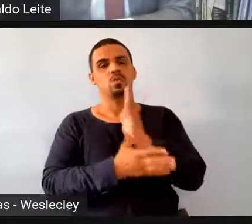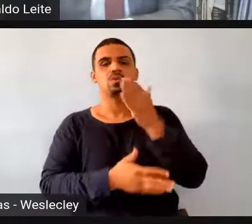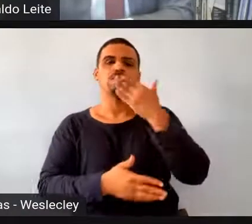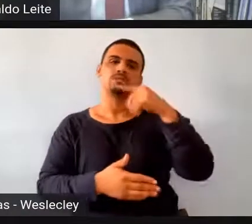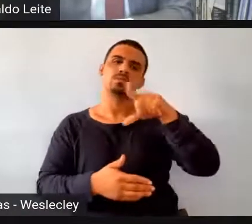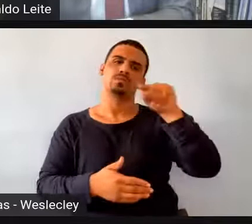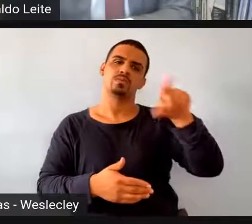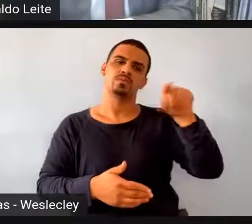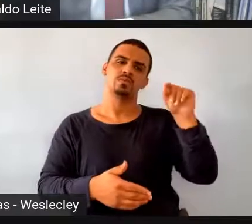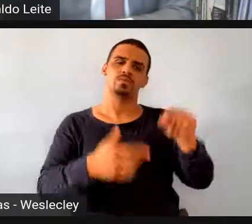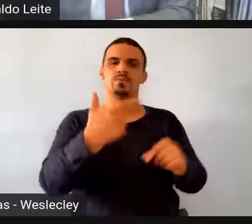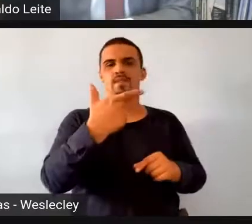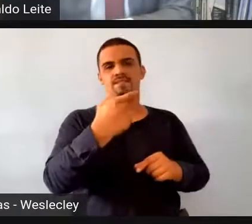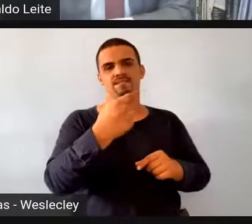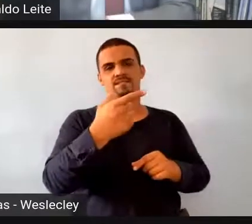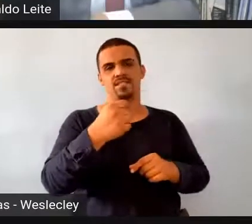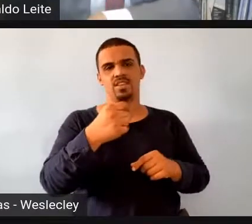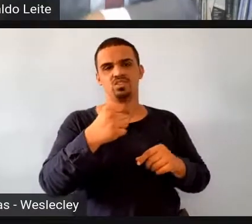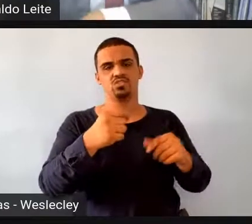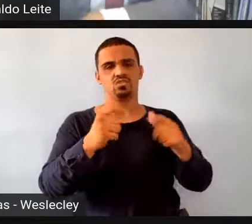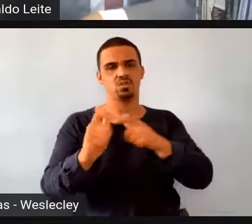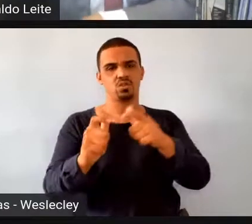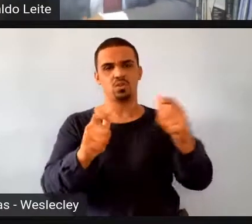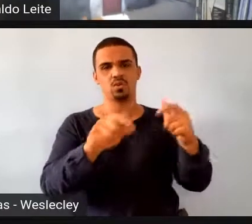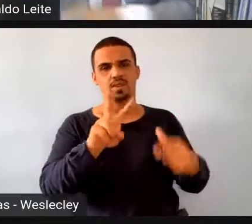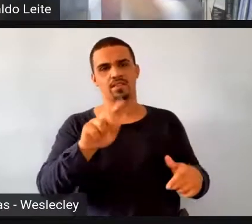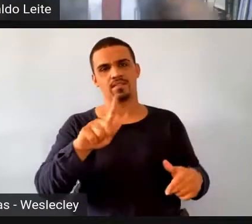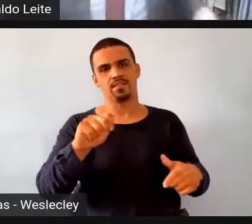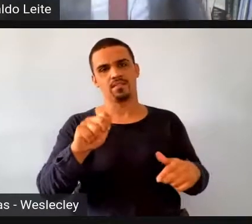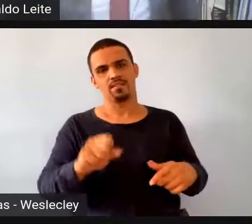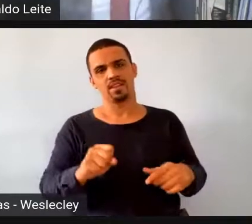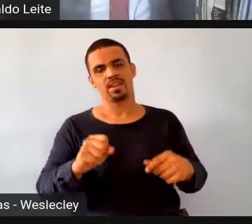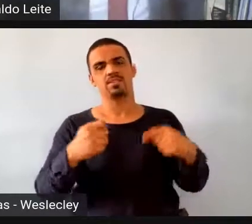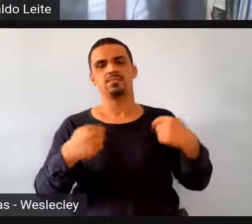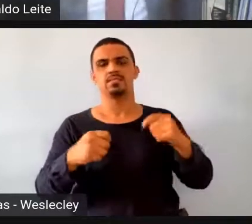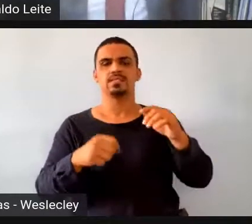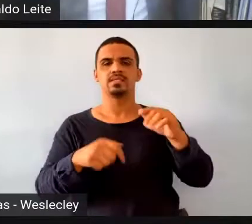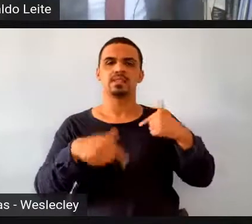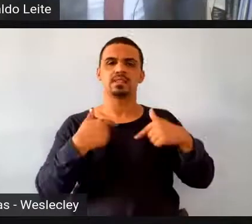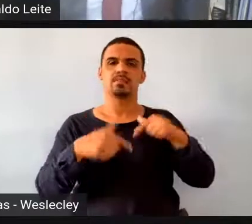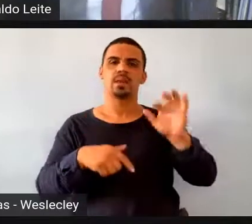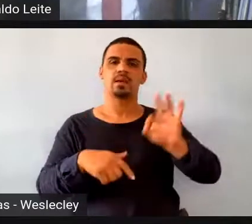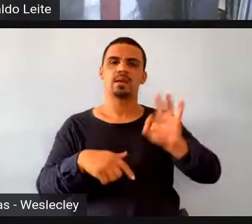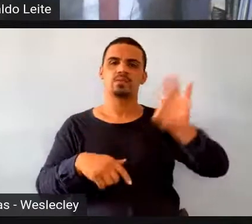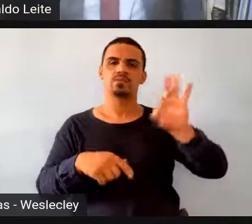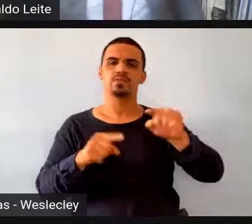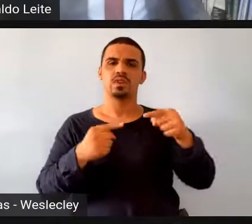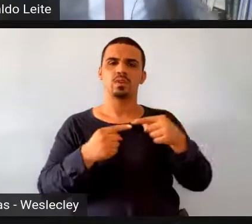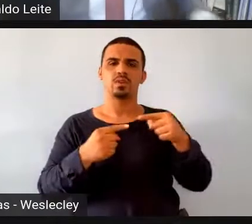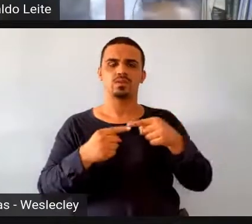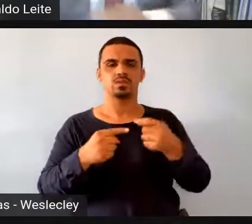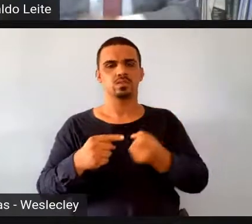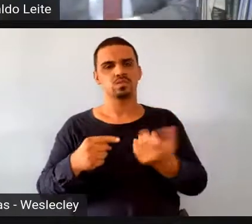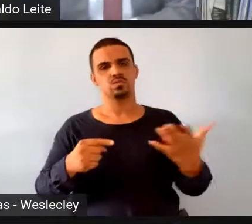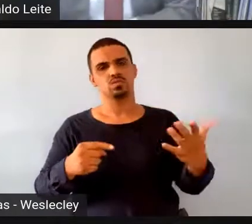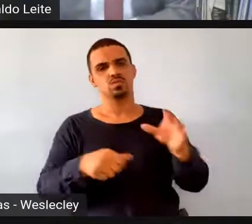20 cadeiras por distrito, o sistema opera de maneira bem razoavelmente proporcional, em que aí os custos de informação não...